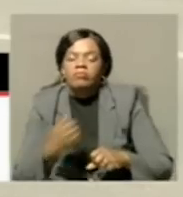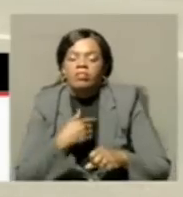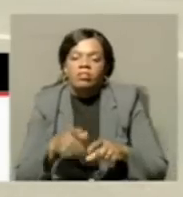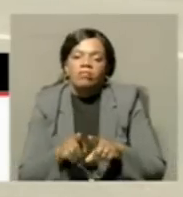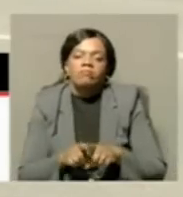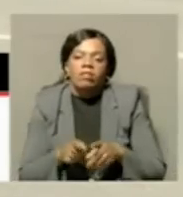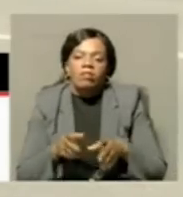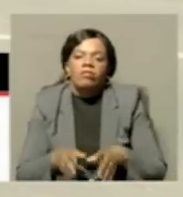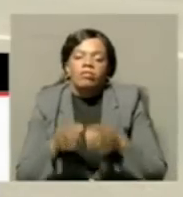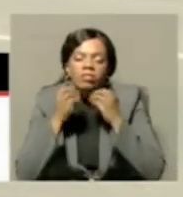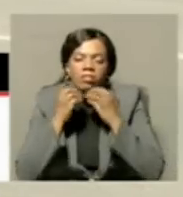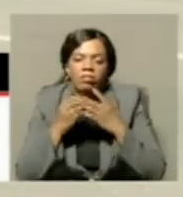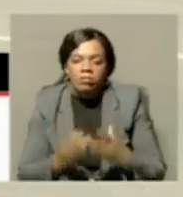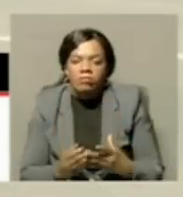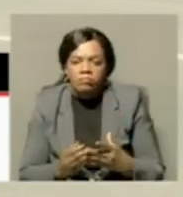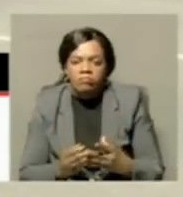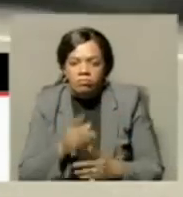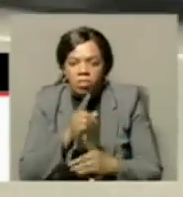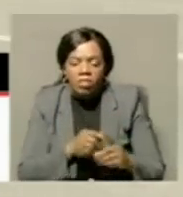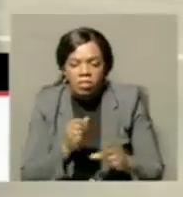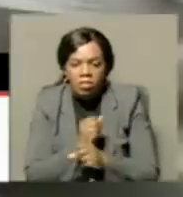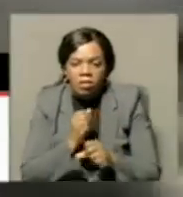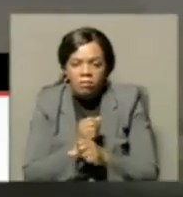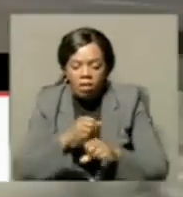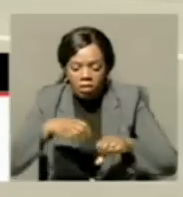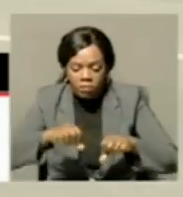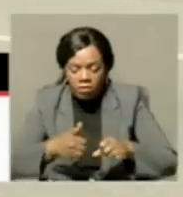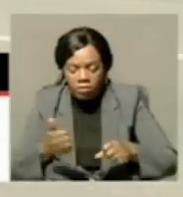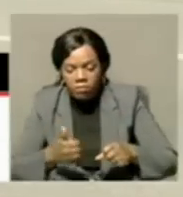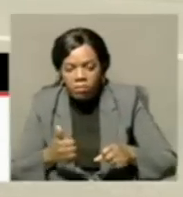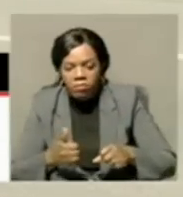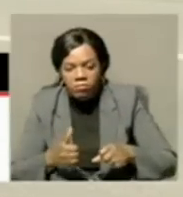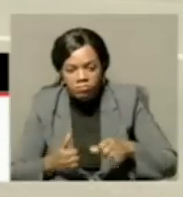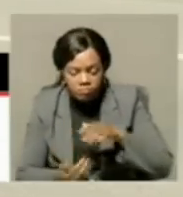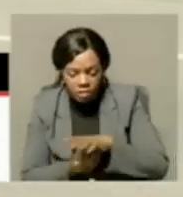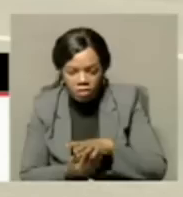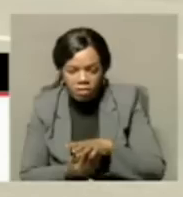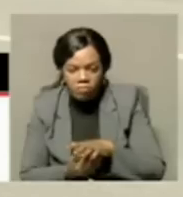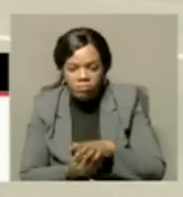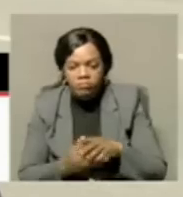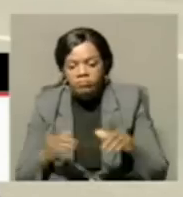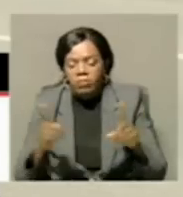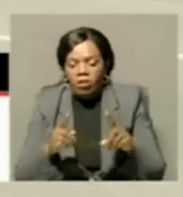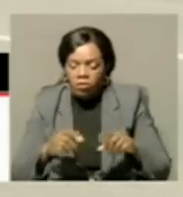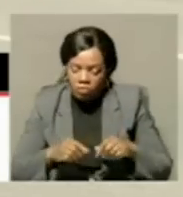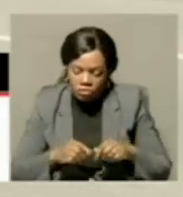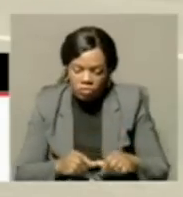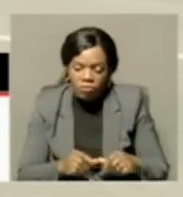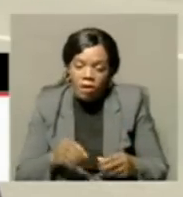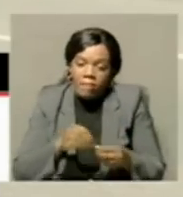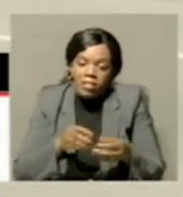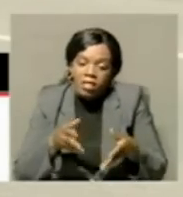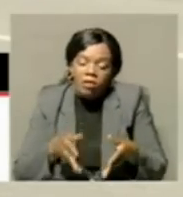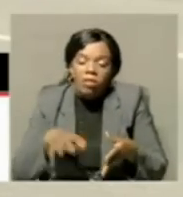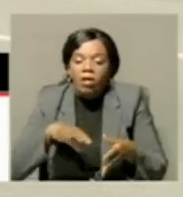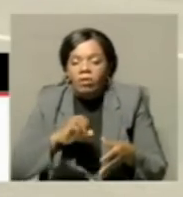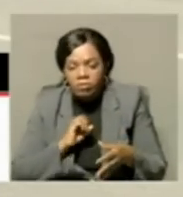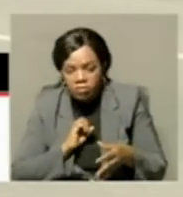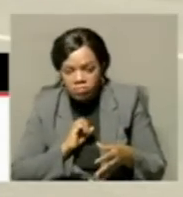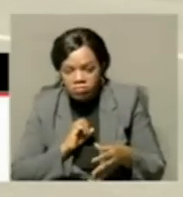que o trabalho dos mototaxistas continuará, só que agora vão trabalhar ali onde